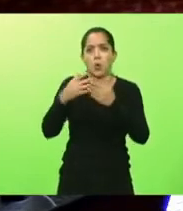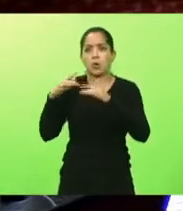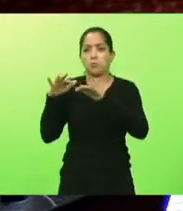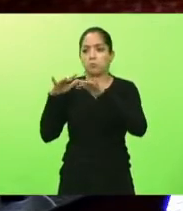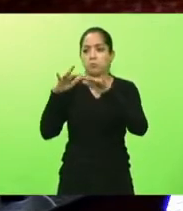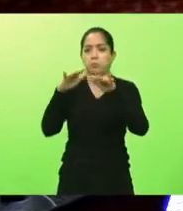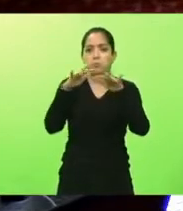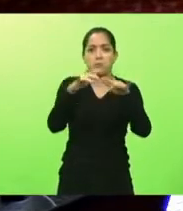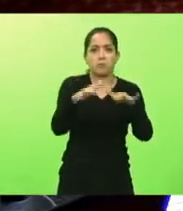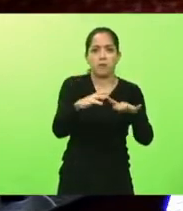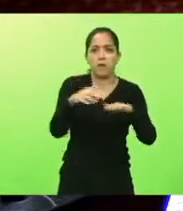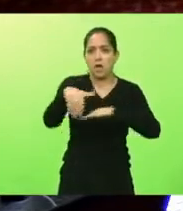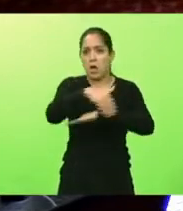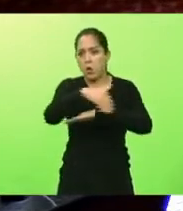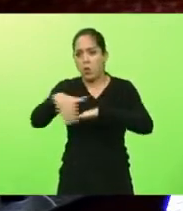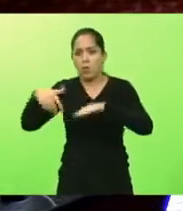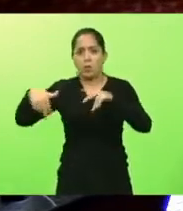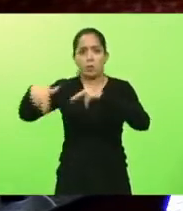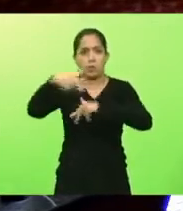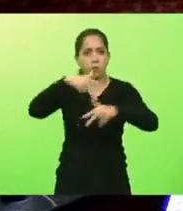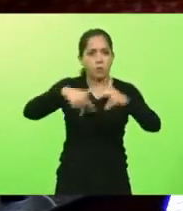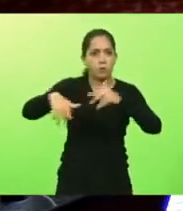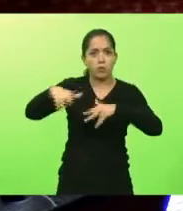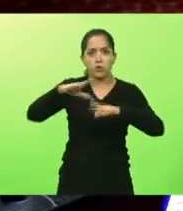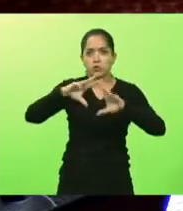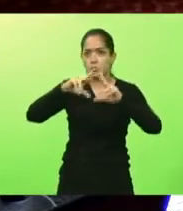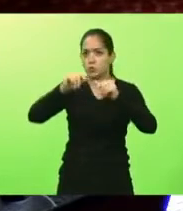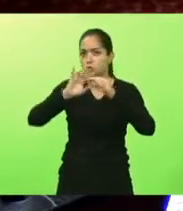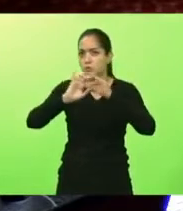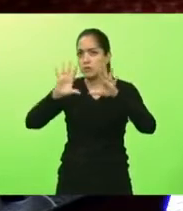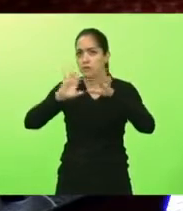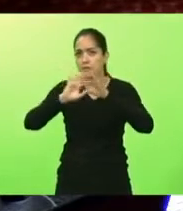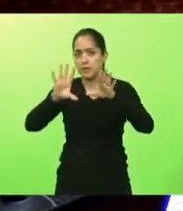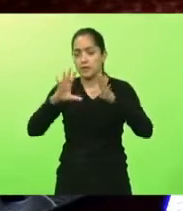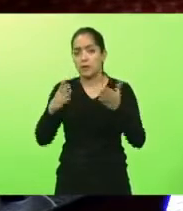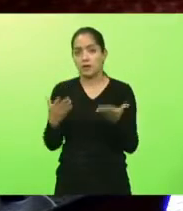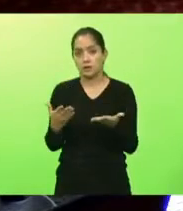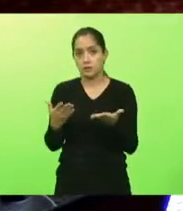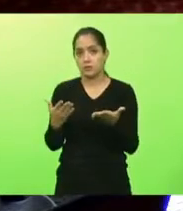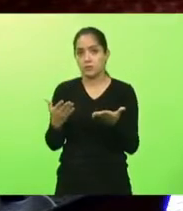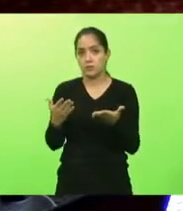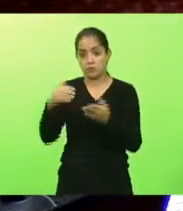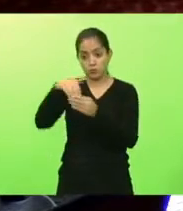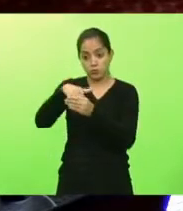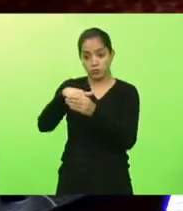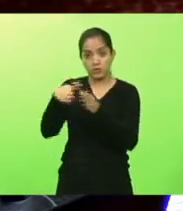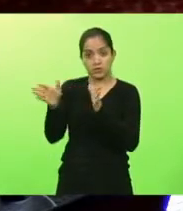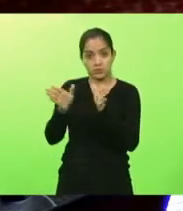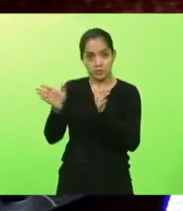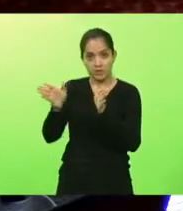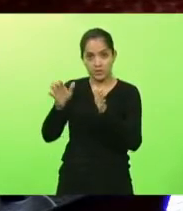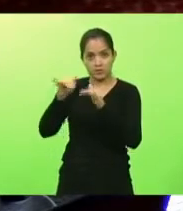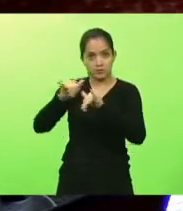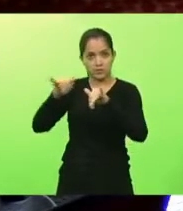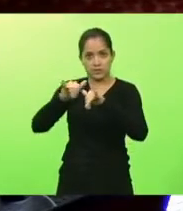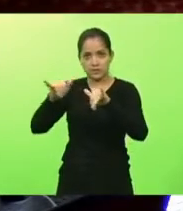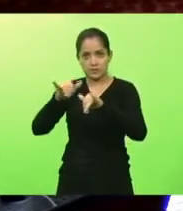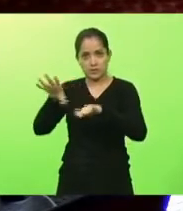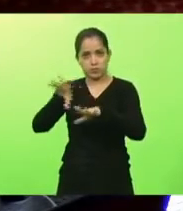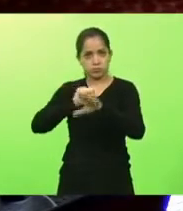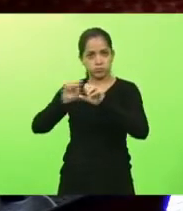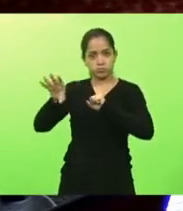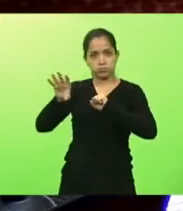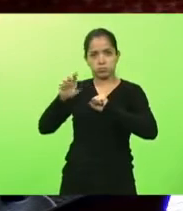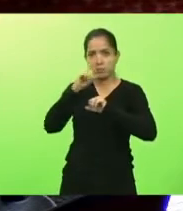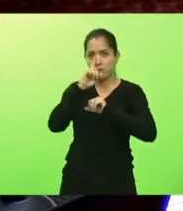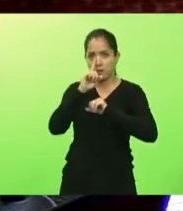vamos poder encher a rua, vai estar tudo liberado, né, não vai ter, durante aqueles dias de eleição, não vai ter ali o problema de se contaminar com o Covid.